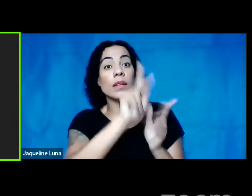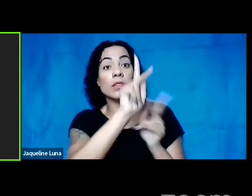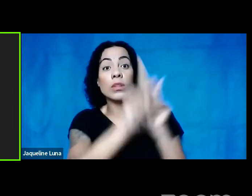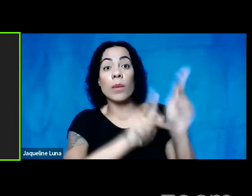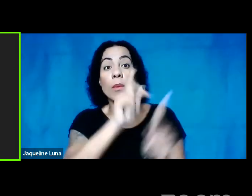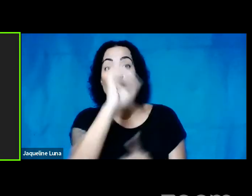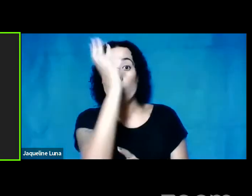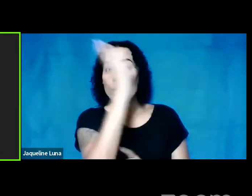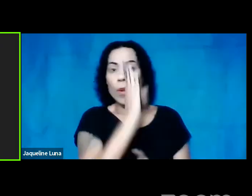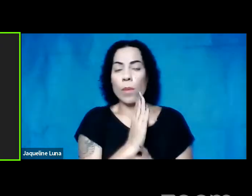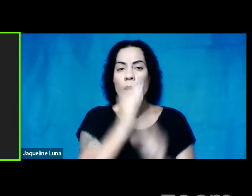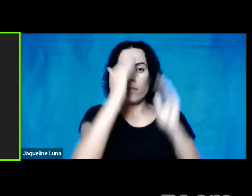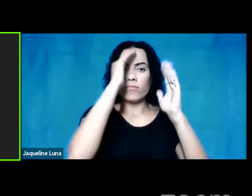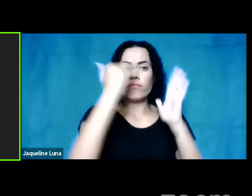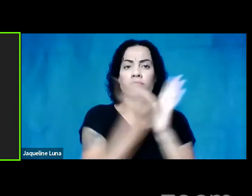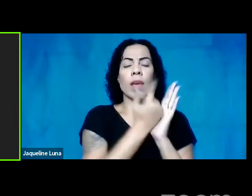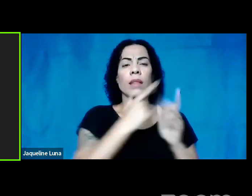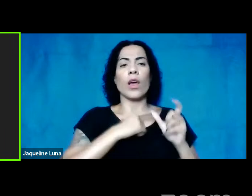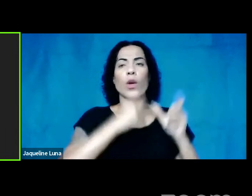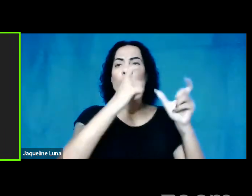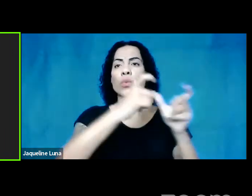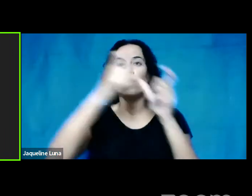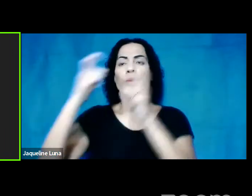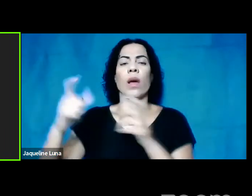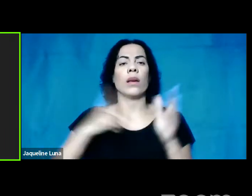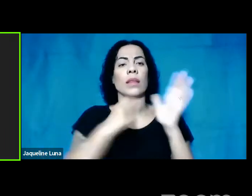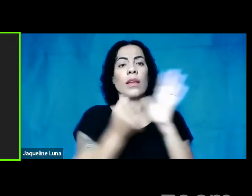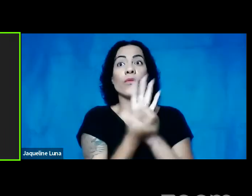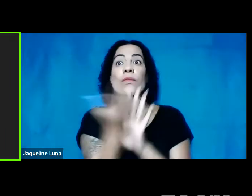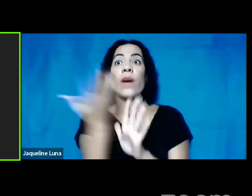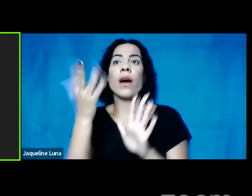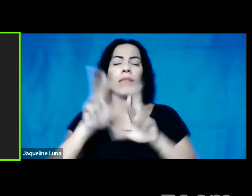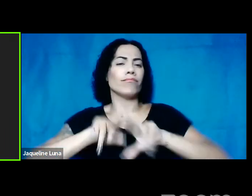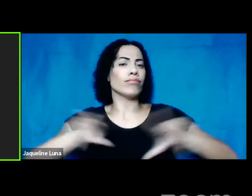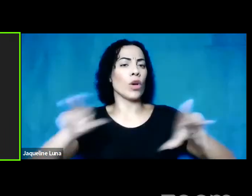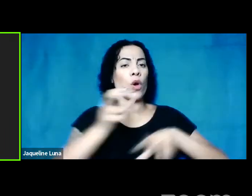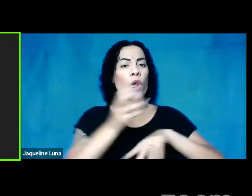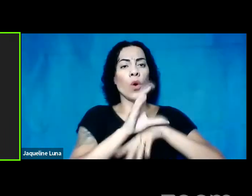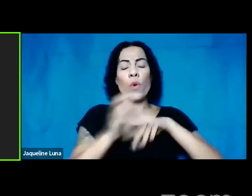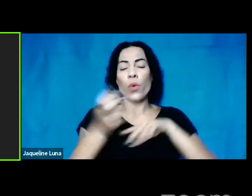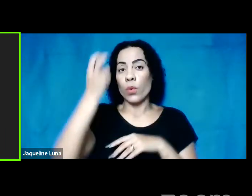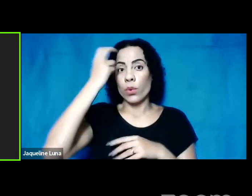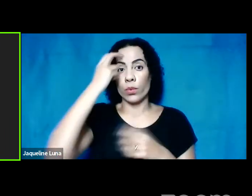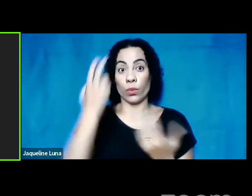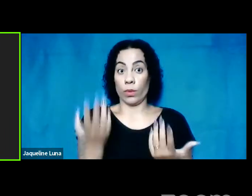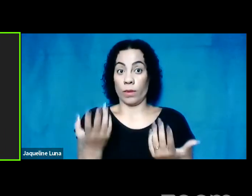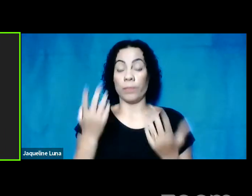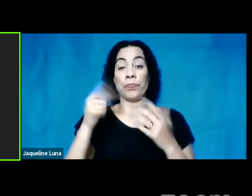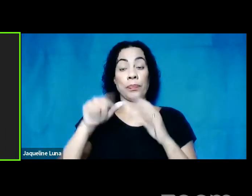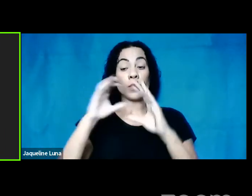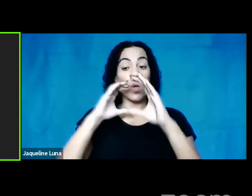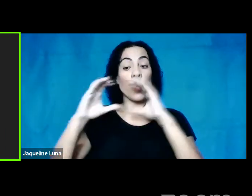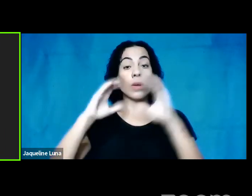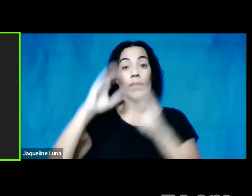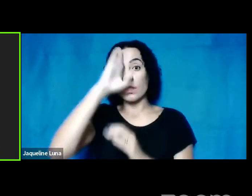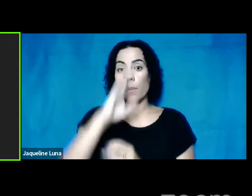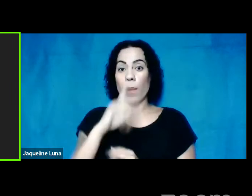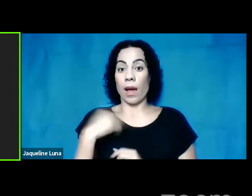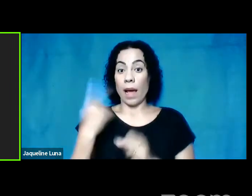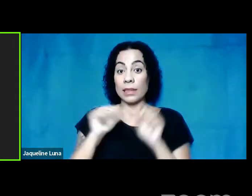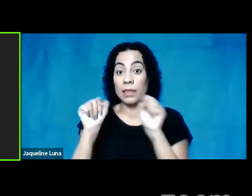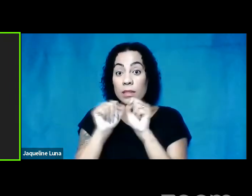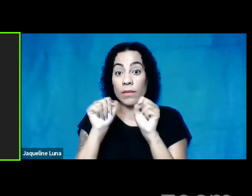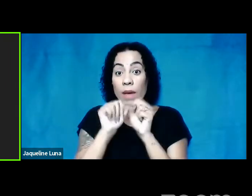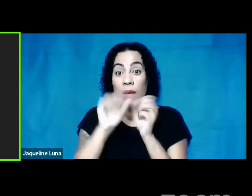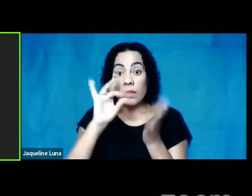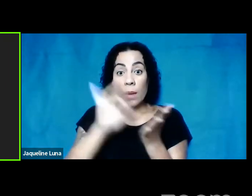sua regionalidade potente, multiplicidade cultural. A comunicação pública que nós fazemos, ela é para todas,